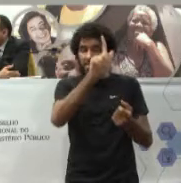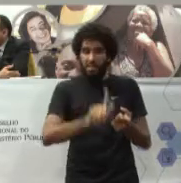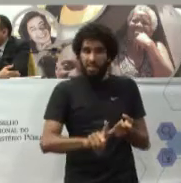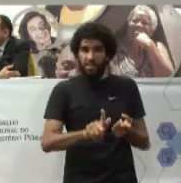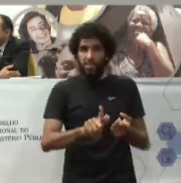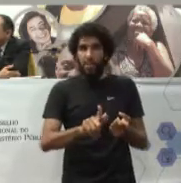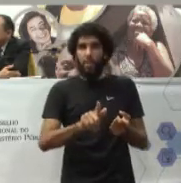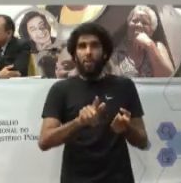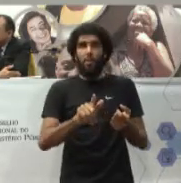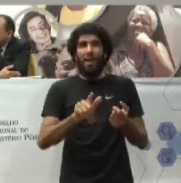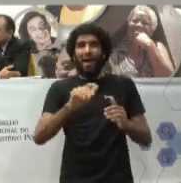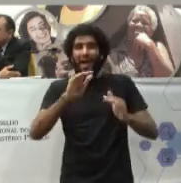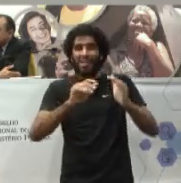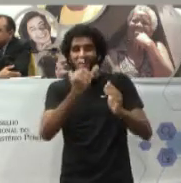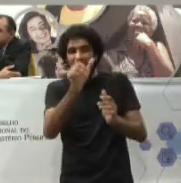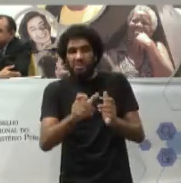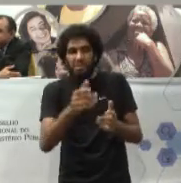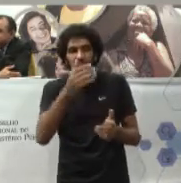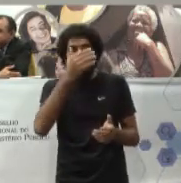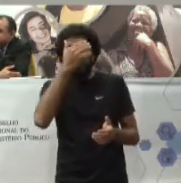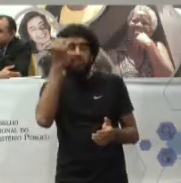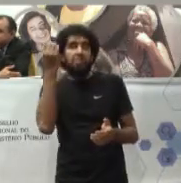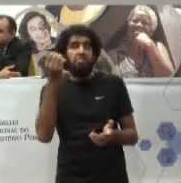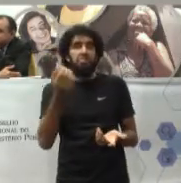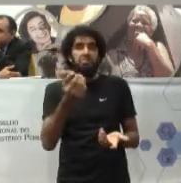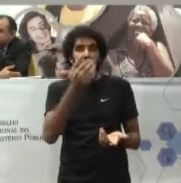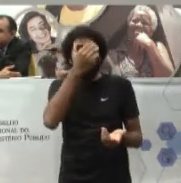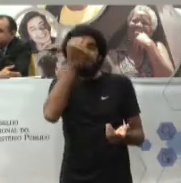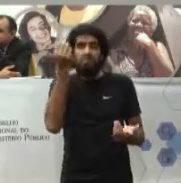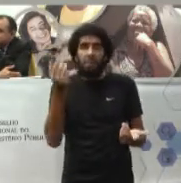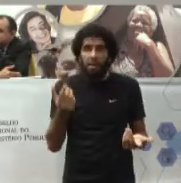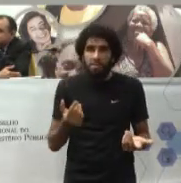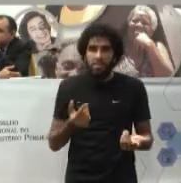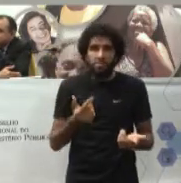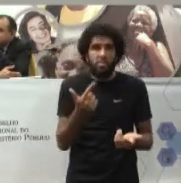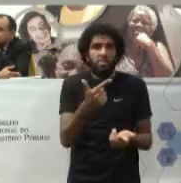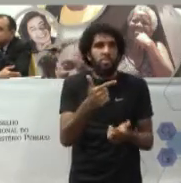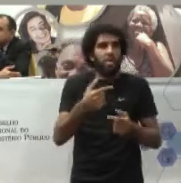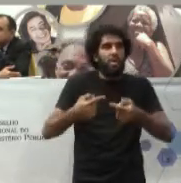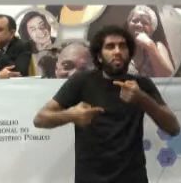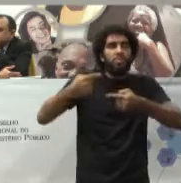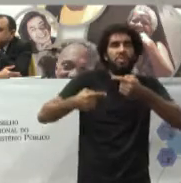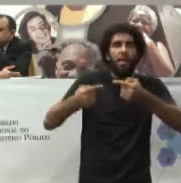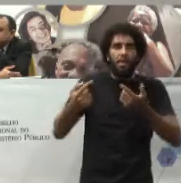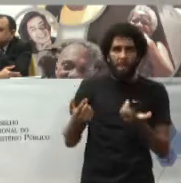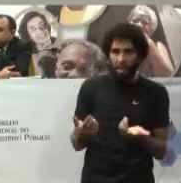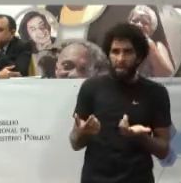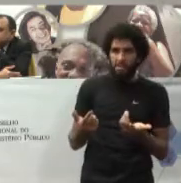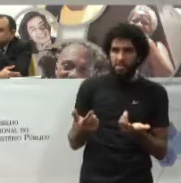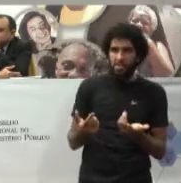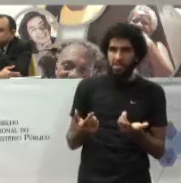sido esquecido de ser construído de ser debatido de ser a internalizado e ao